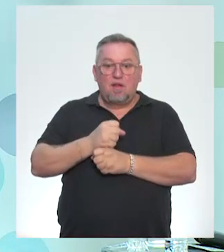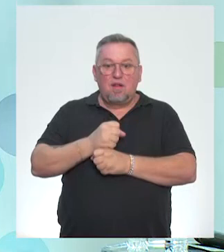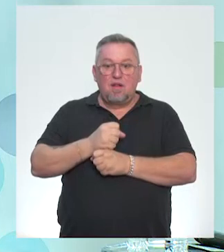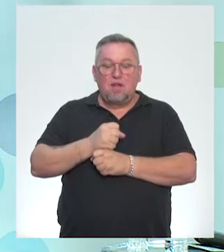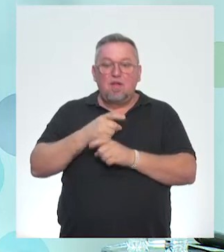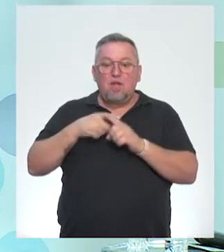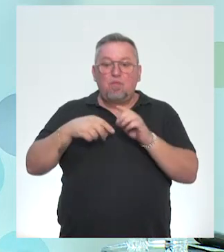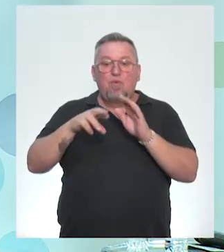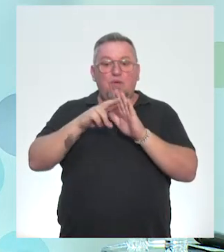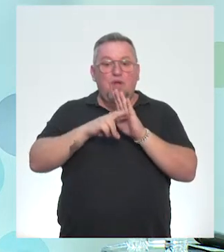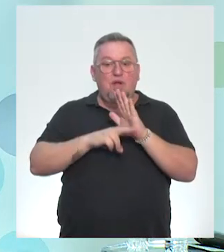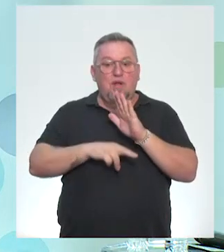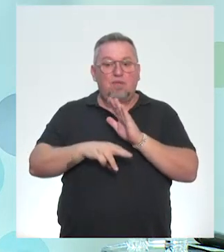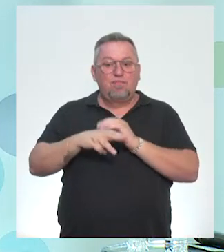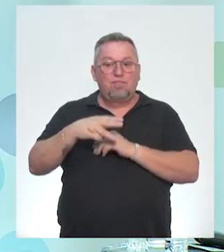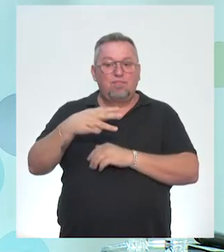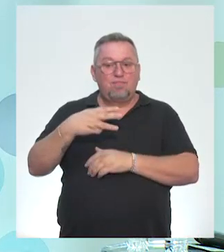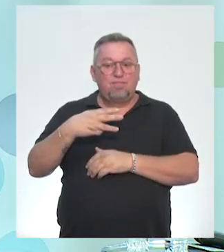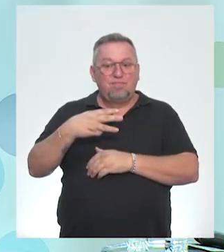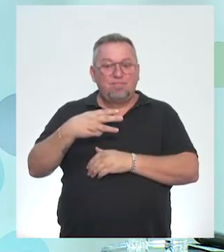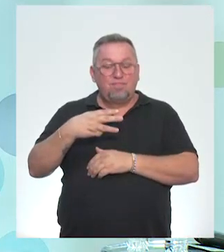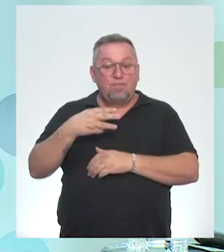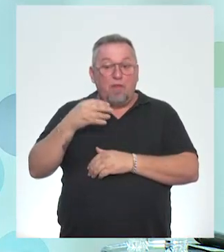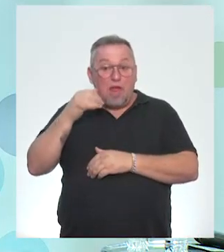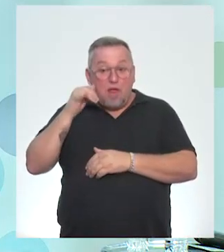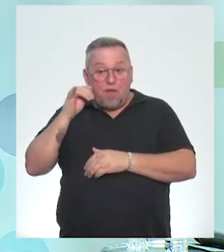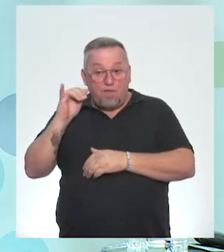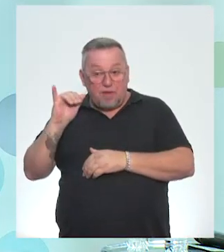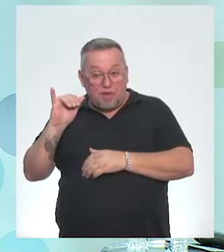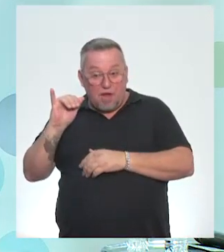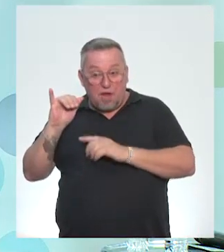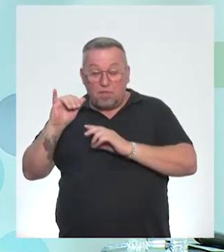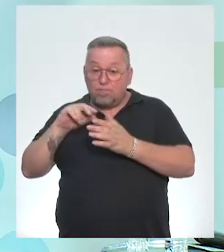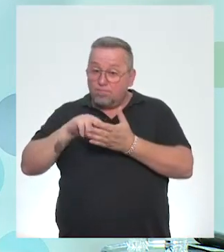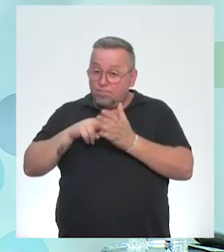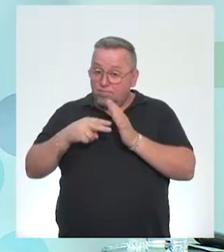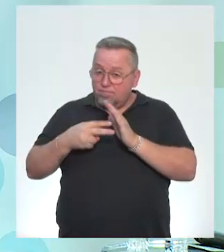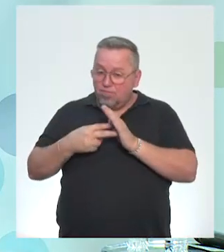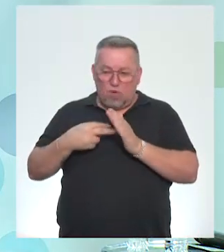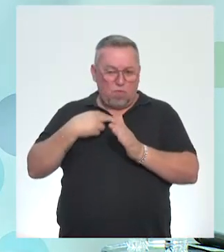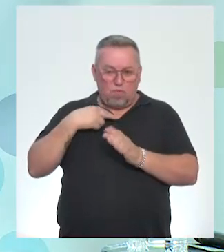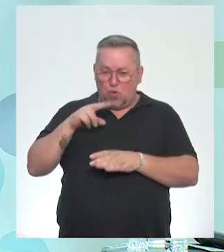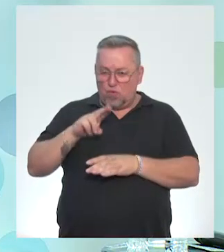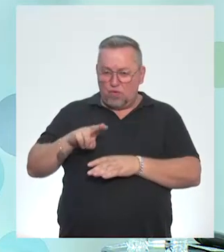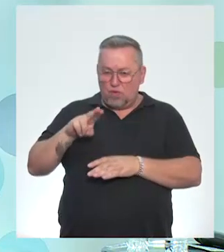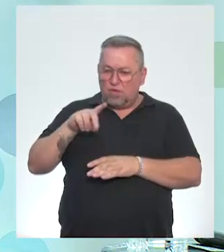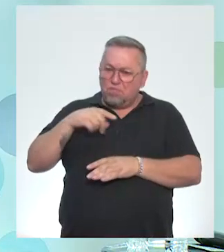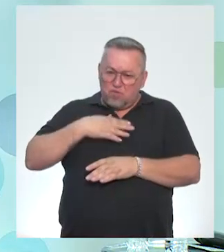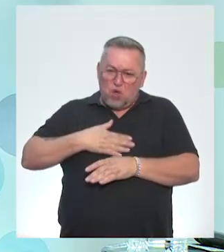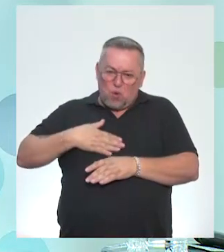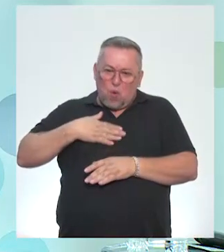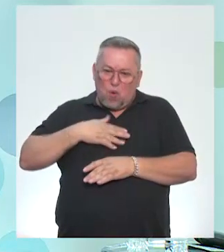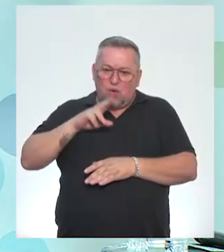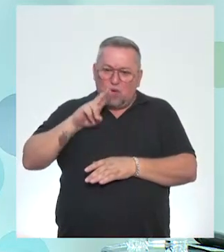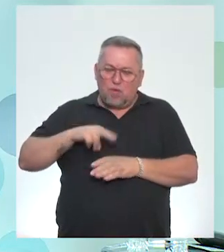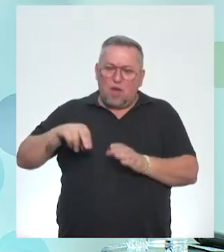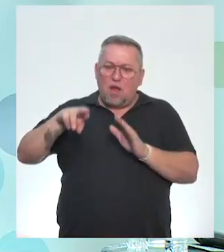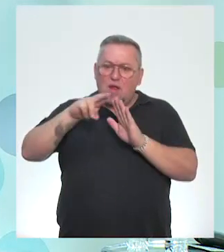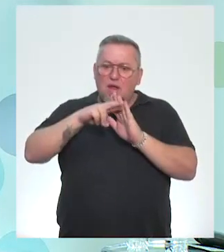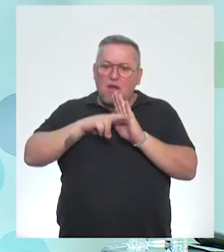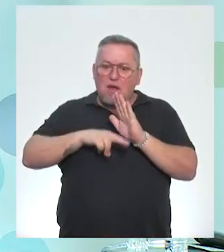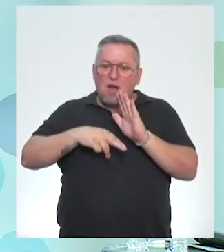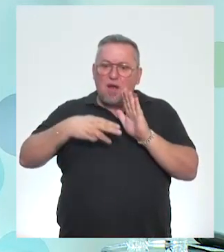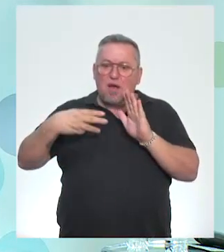por regra de 3. Evitar não significa que você não tem que usar. Se você se sente confortável usando regra de 3, se